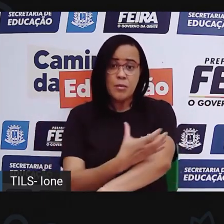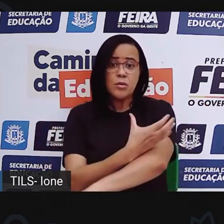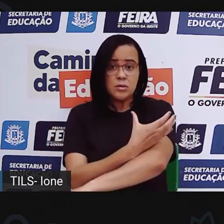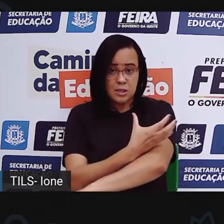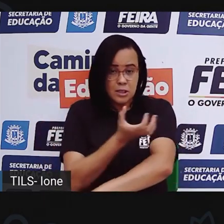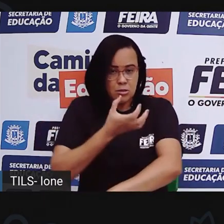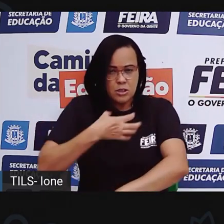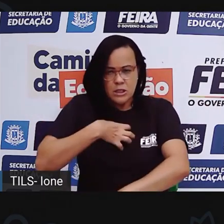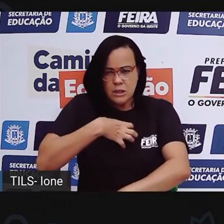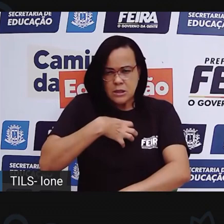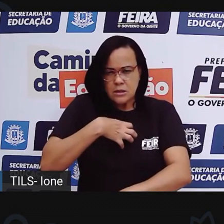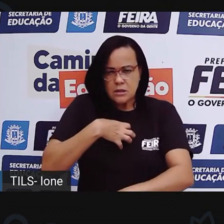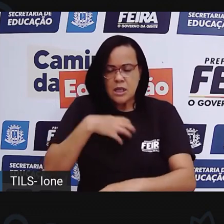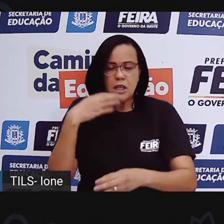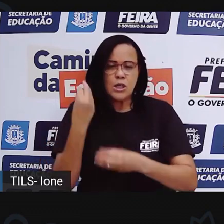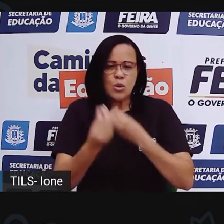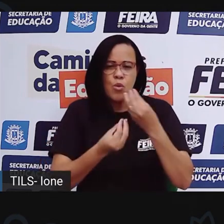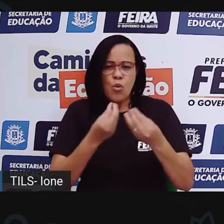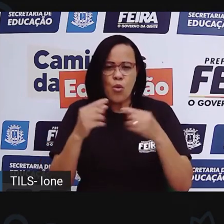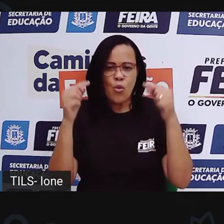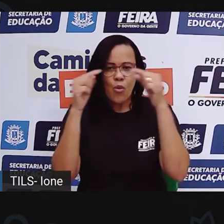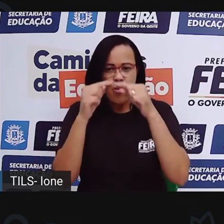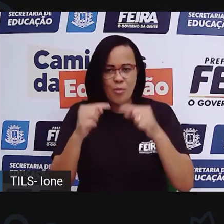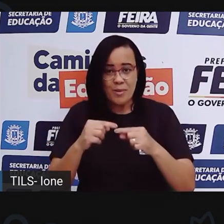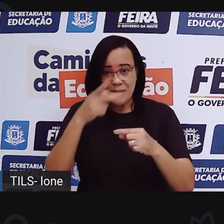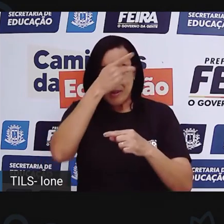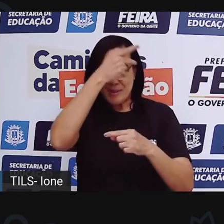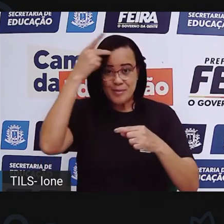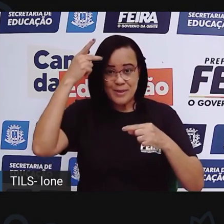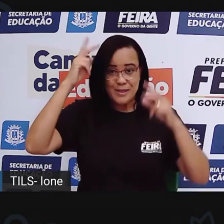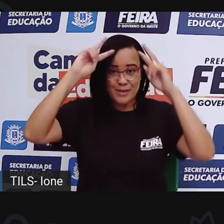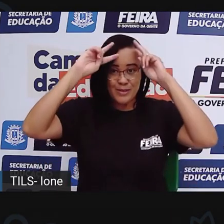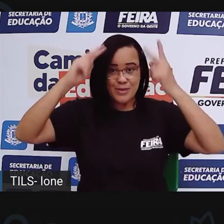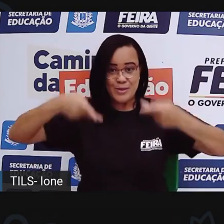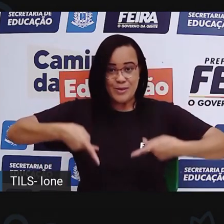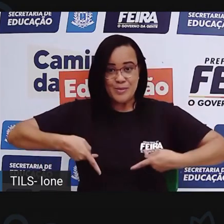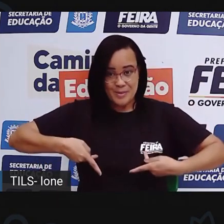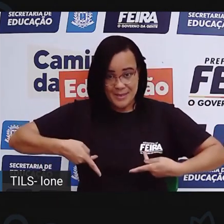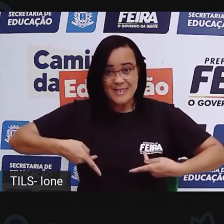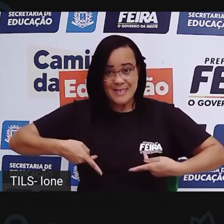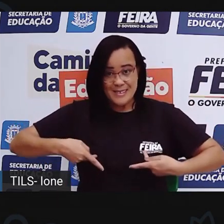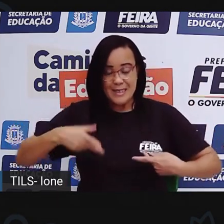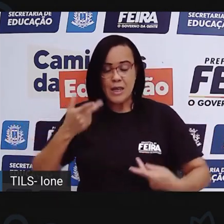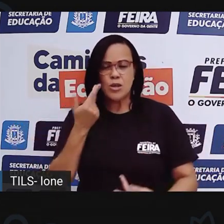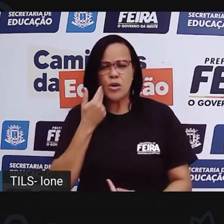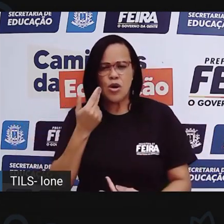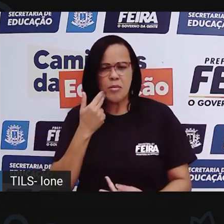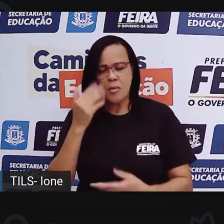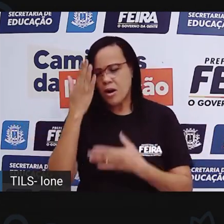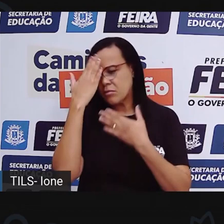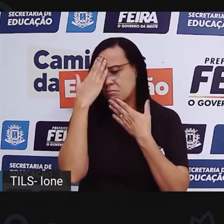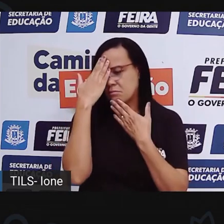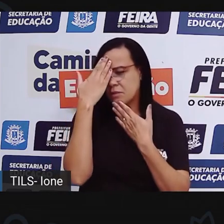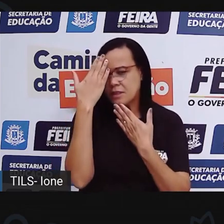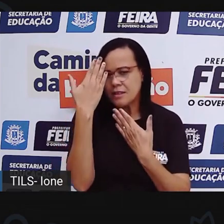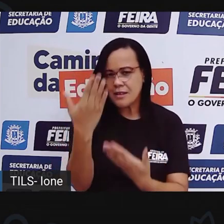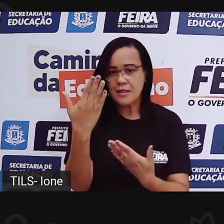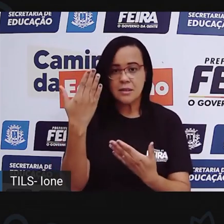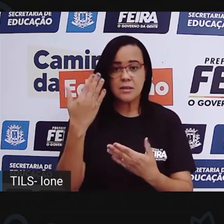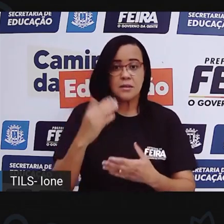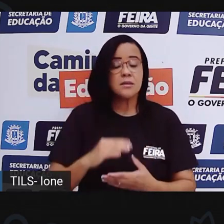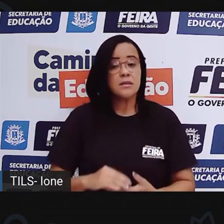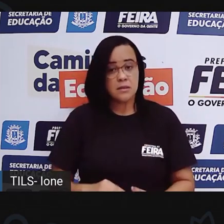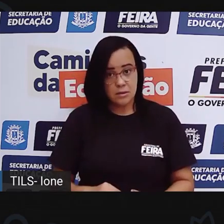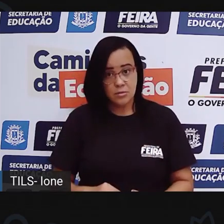fazem parte de nós, seres humanos. É normal a gente sentir gratidão, né? É normal a gente